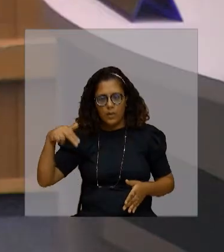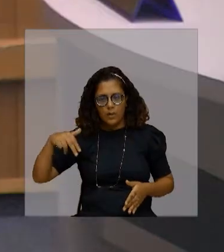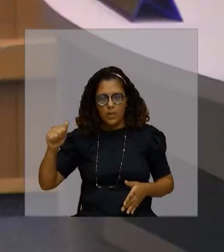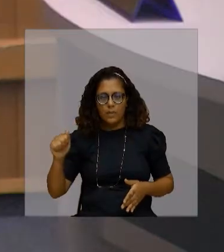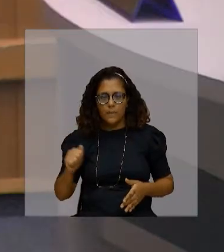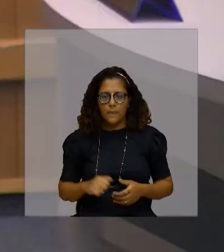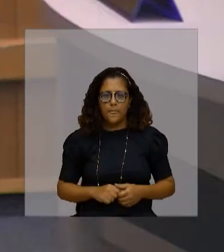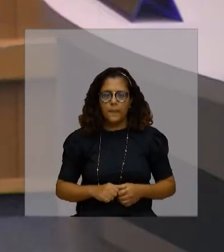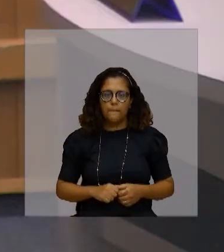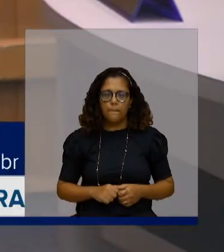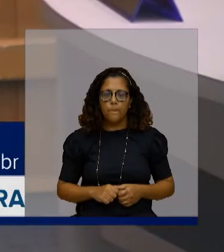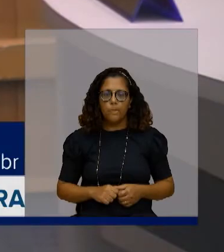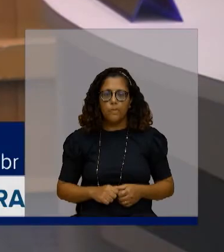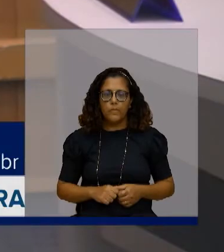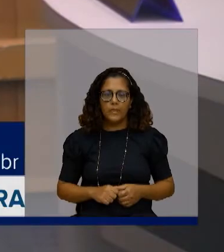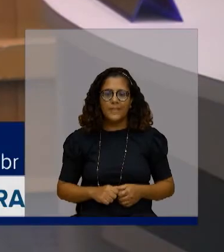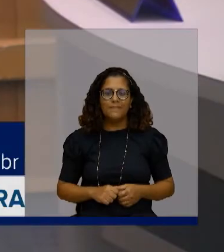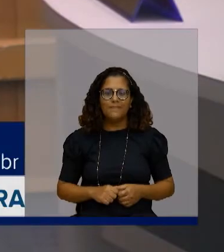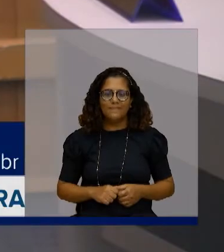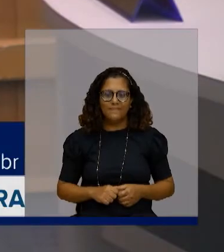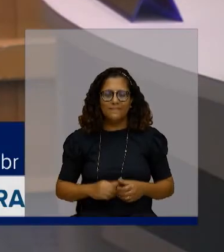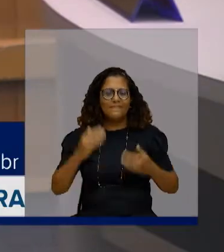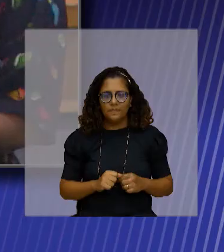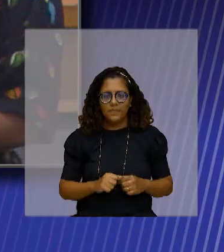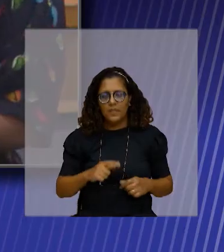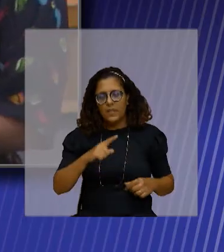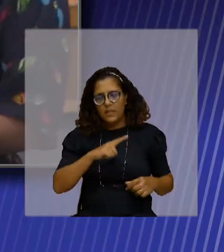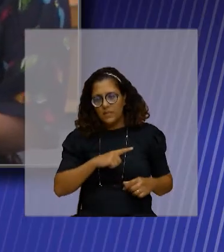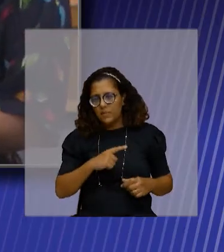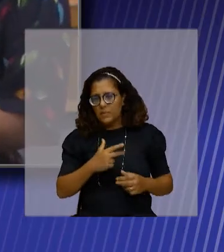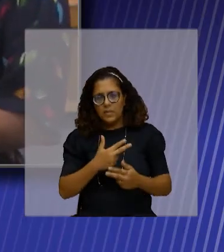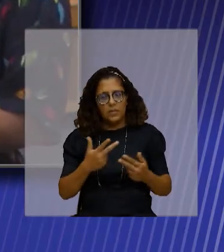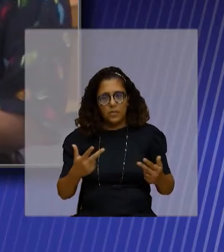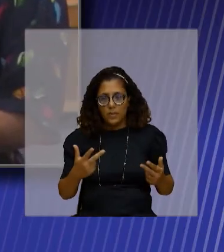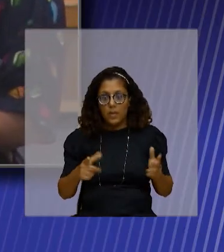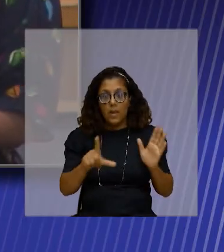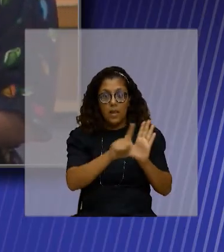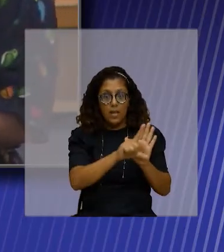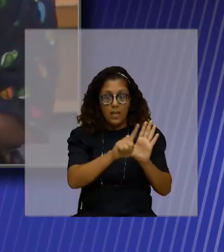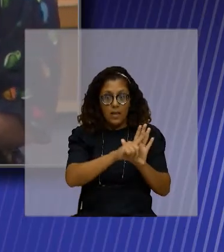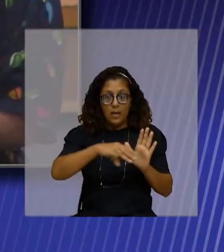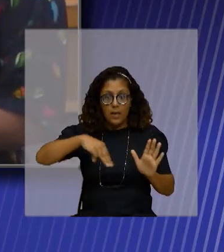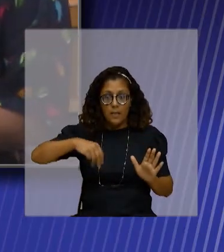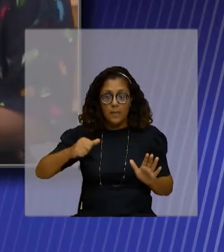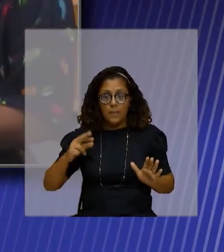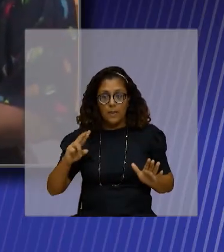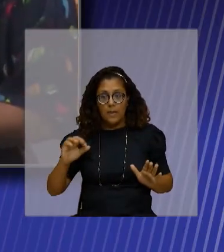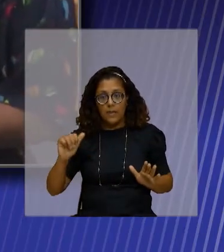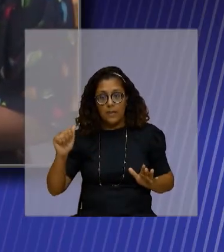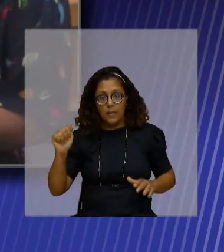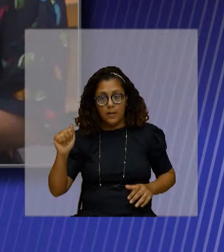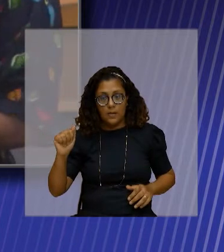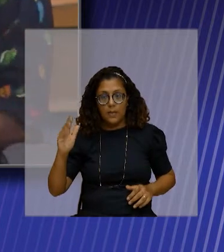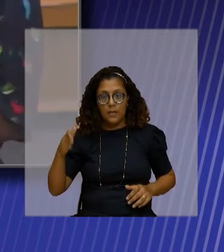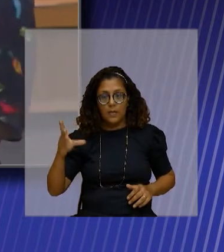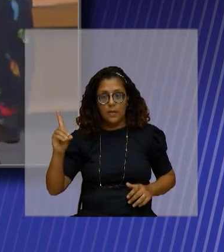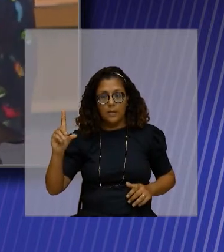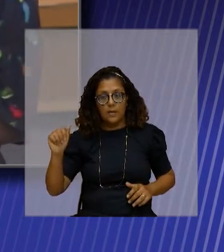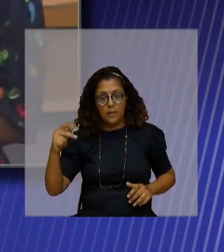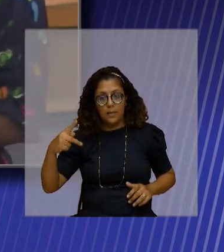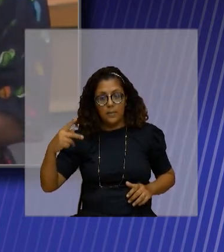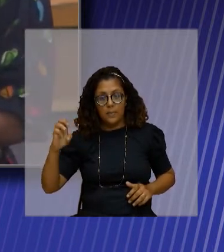Fraga também agradeceu a presença e o trabalho da delegada responsável por várias conquistas para as mulheres